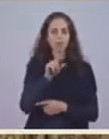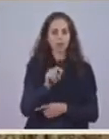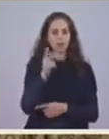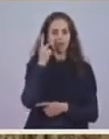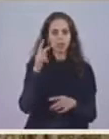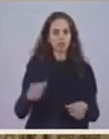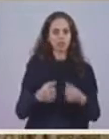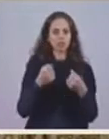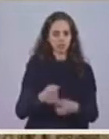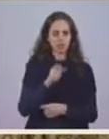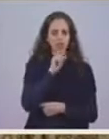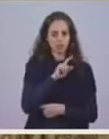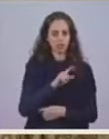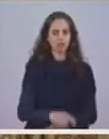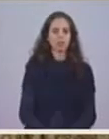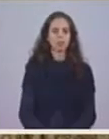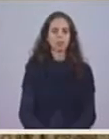a salvação.